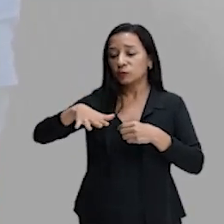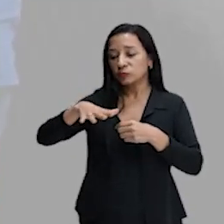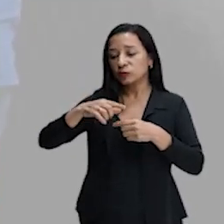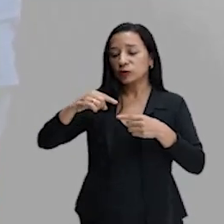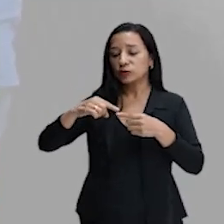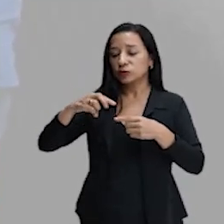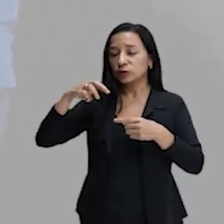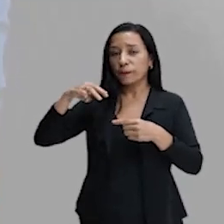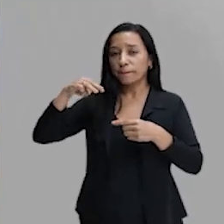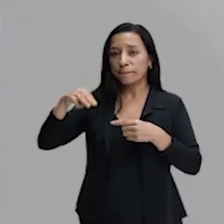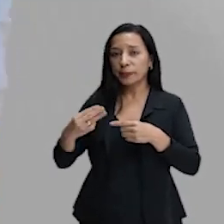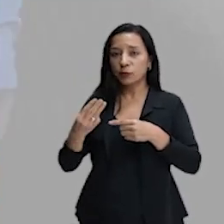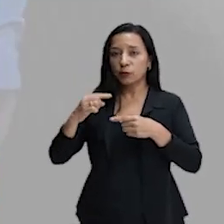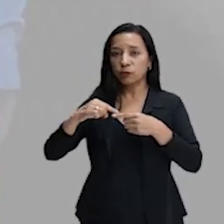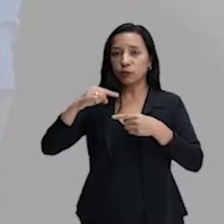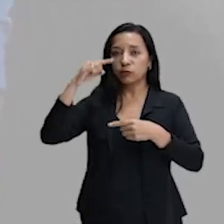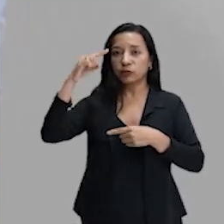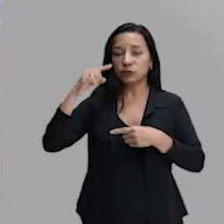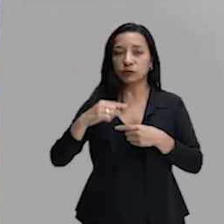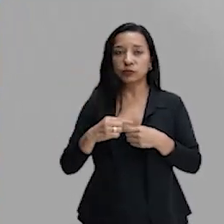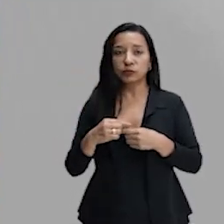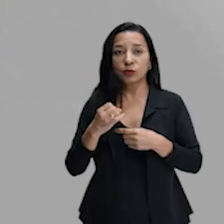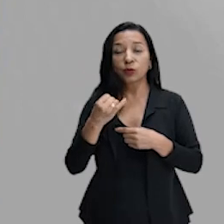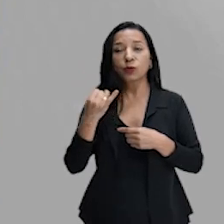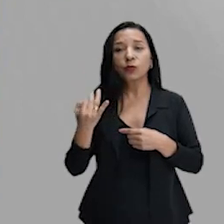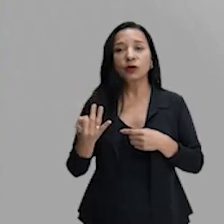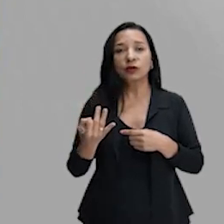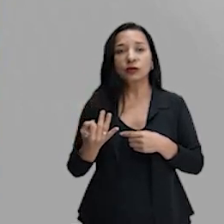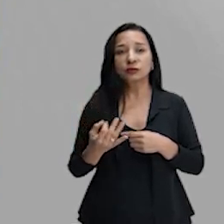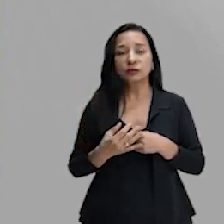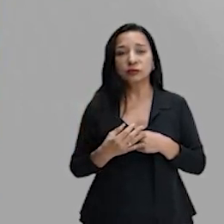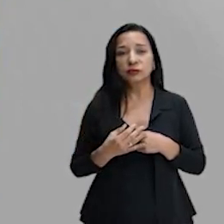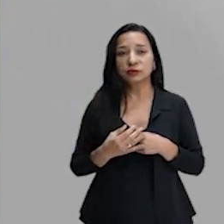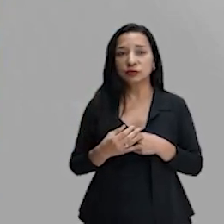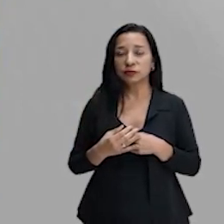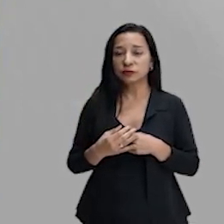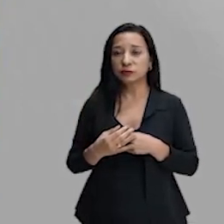capacidade do meu recipiente vai ser